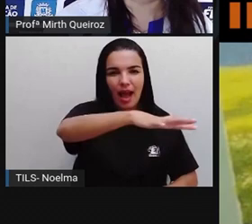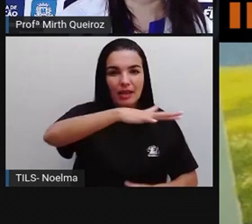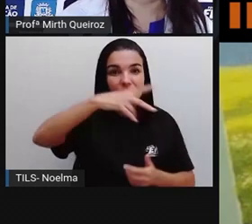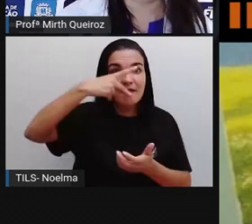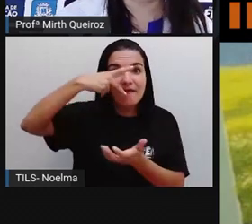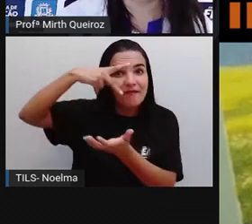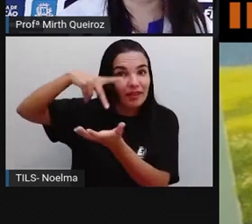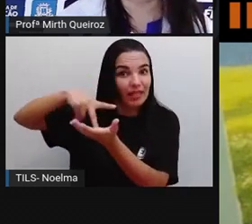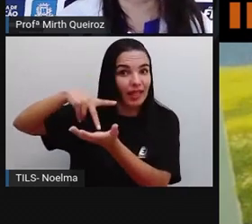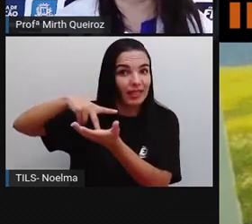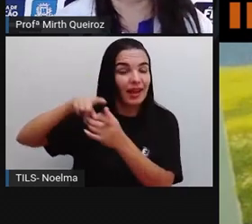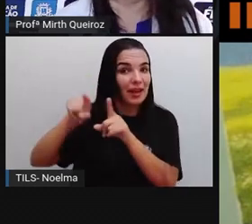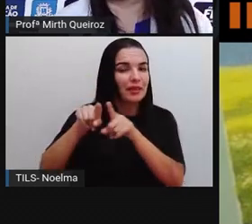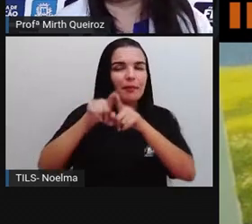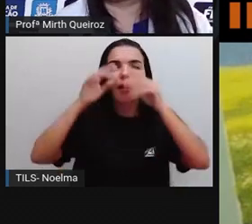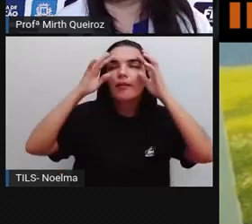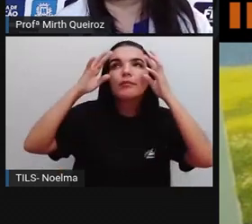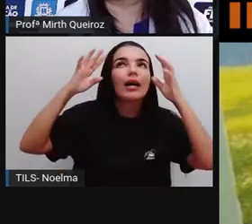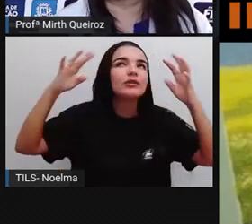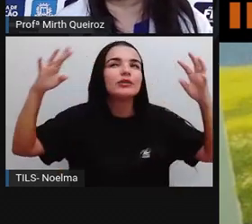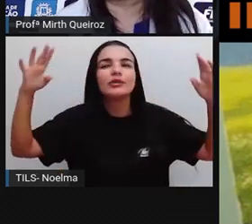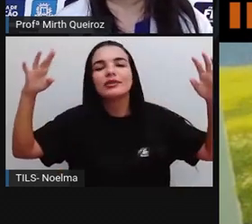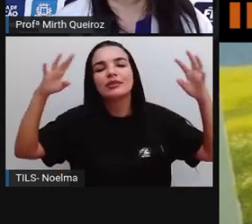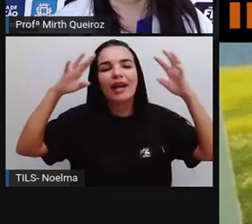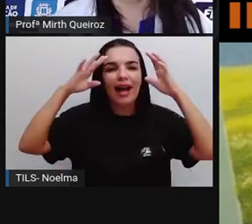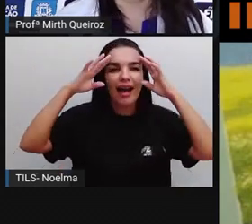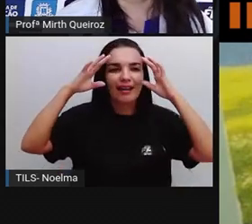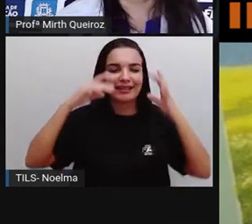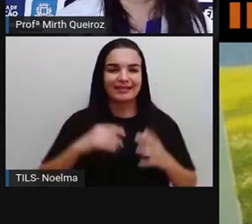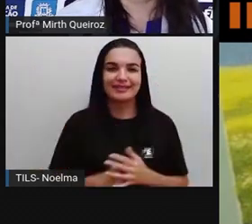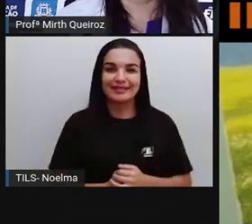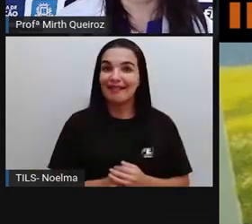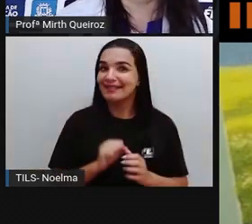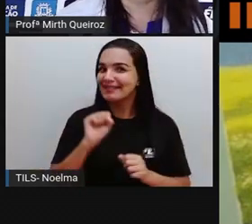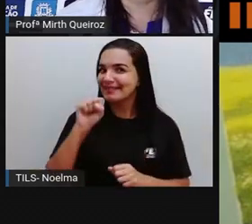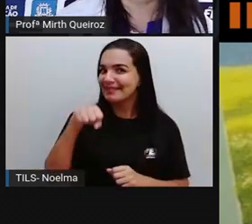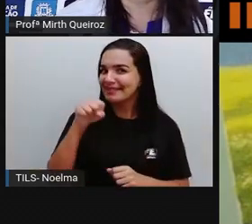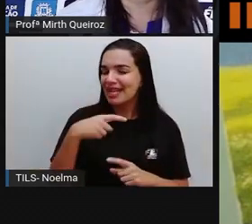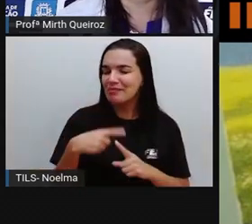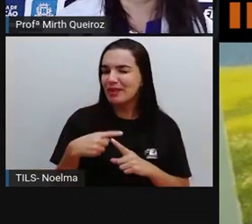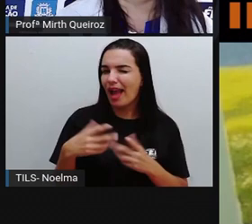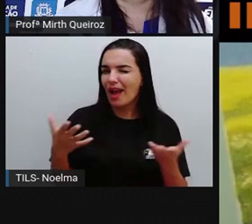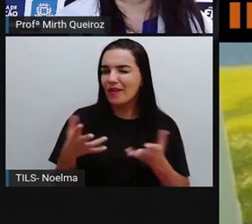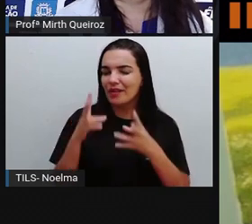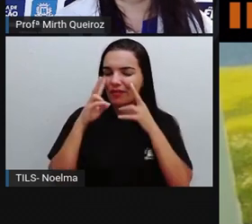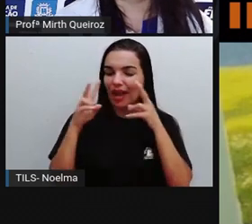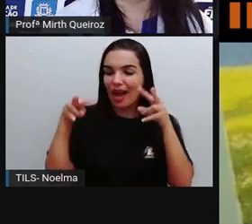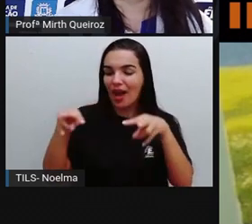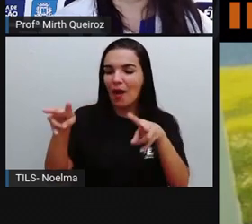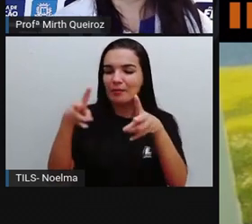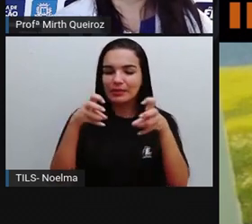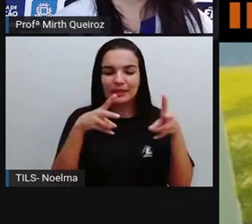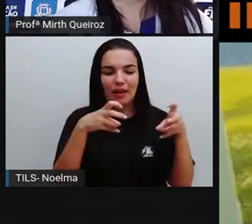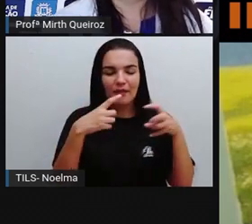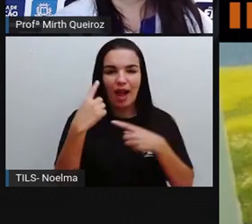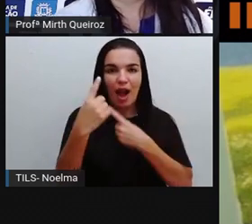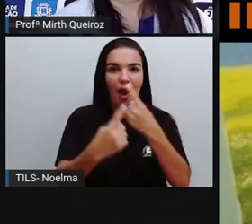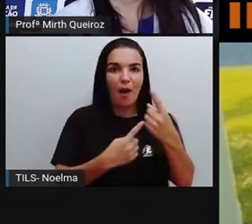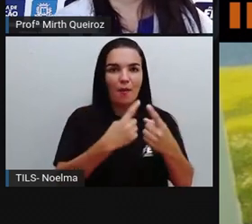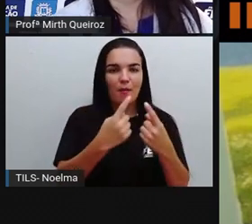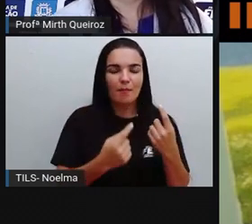paisagens reais e imaginárias. Isso porque a gente vai observar algumas obras de artes,